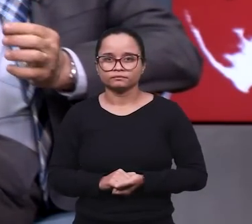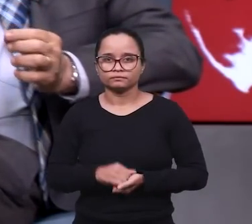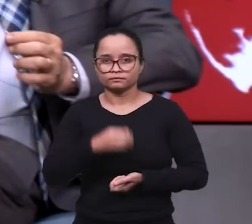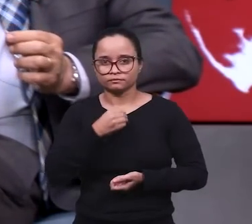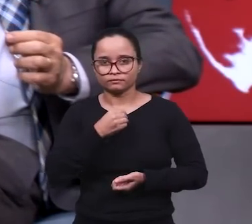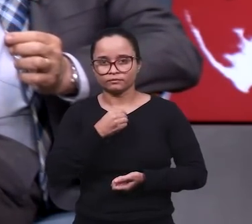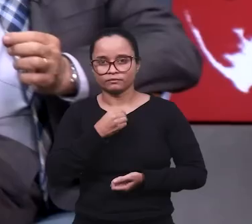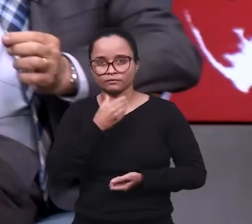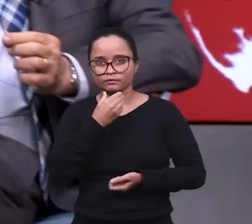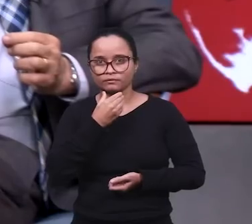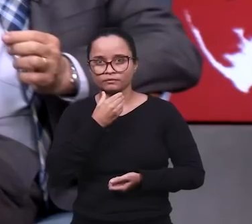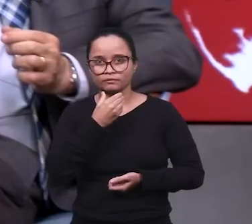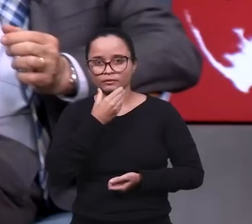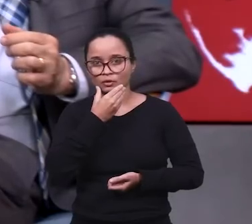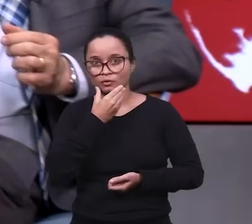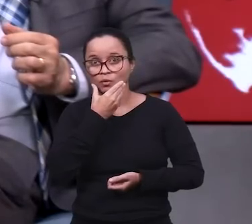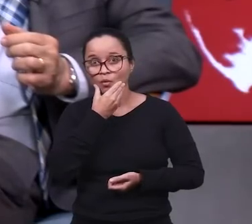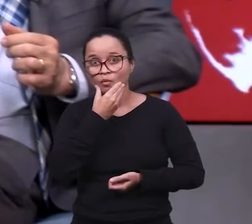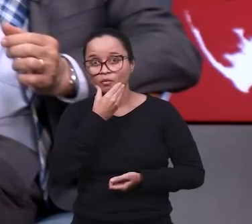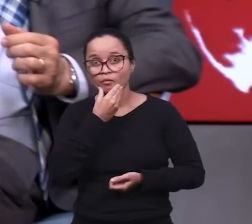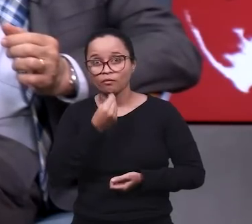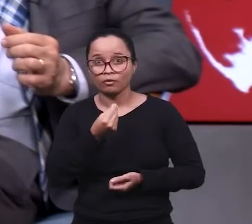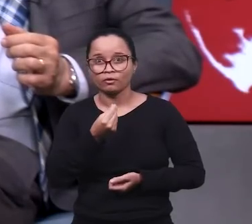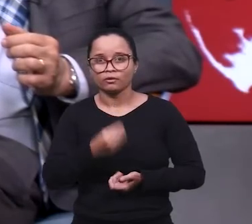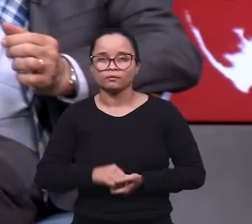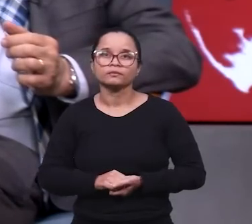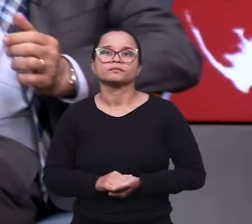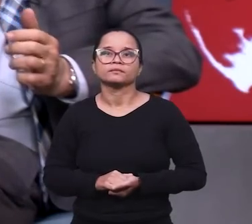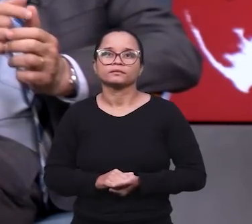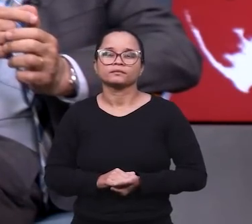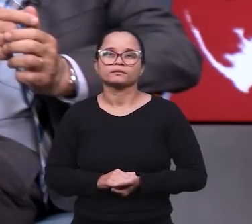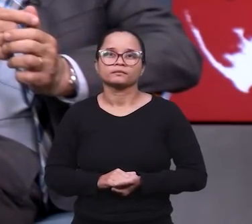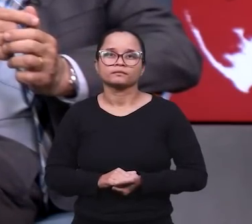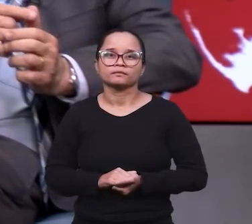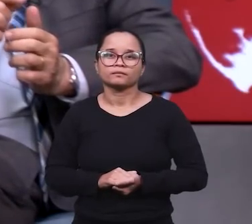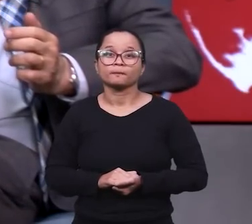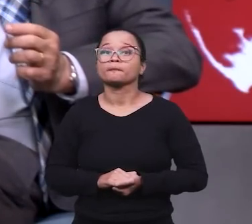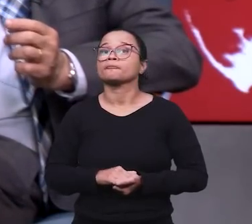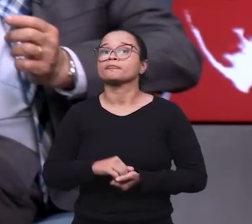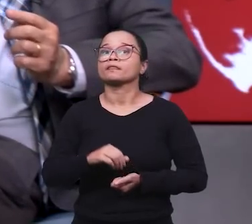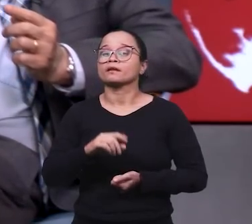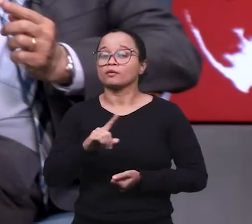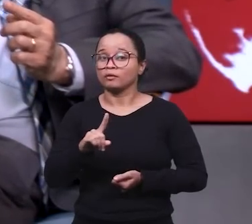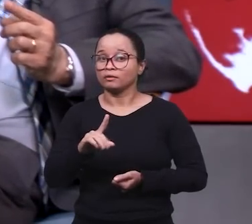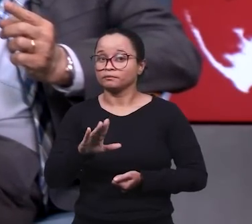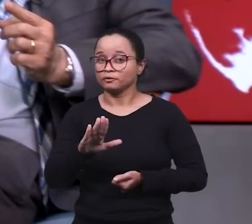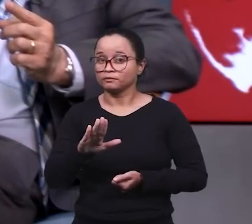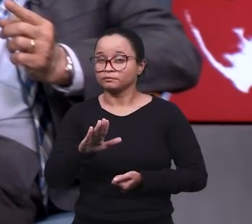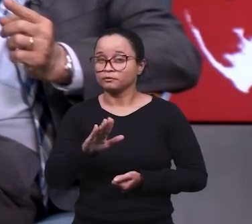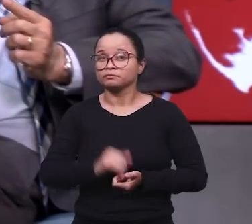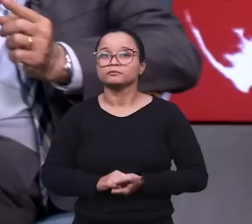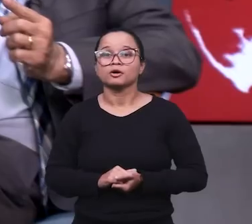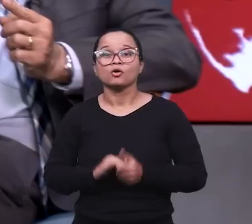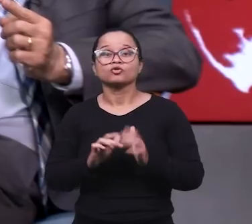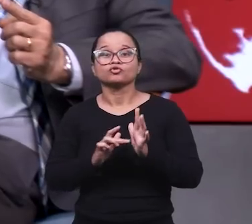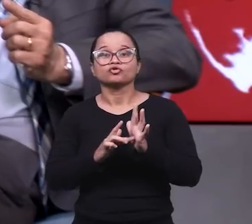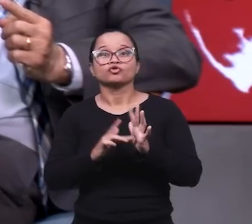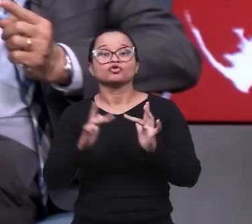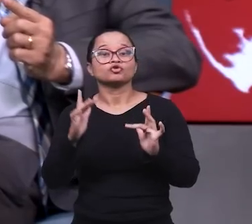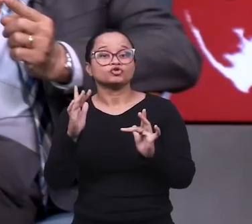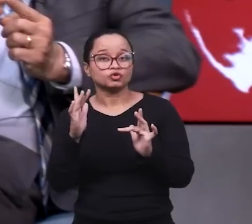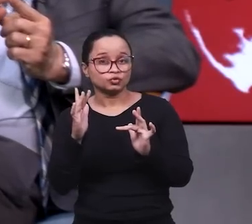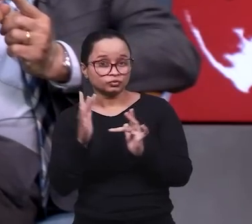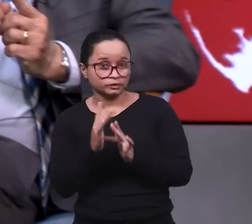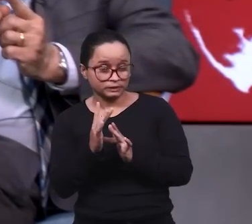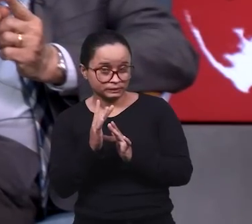Quando João, lá na revelação que ele recebe, e que o Senhor Jesus, olha só, quando o Senhor Jesus